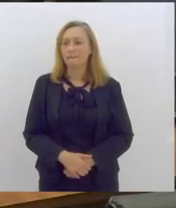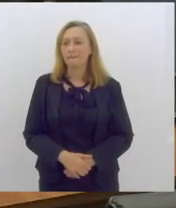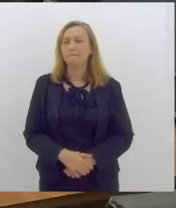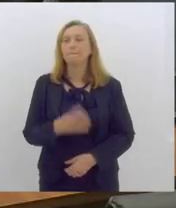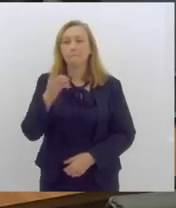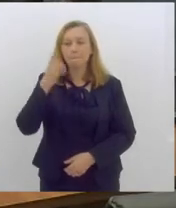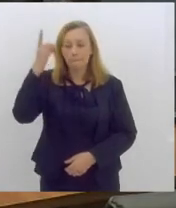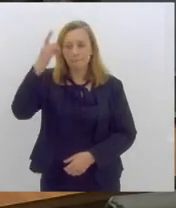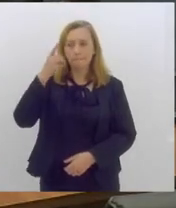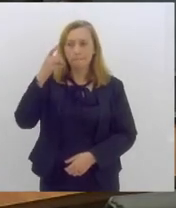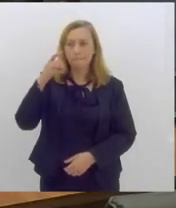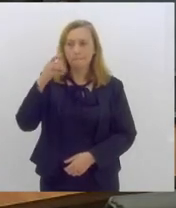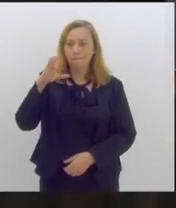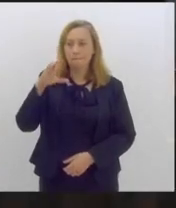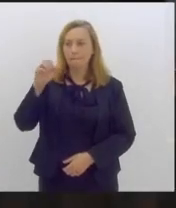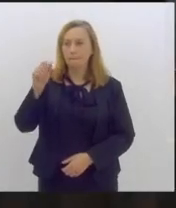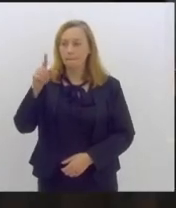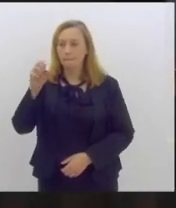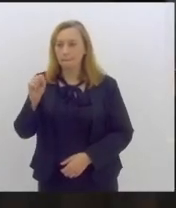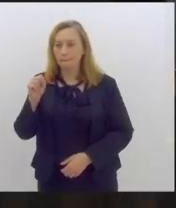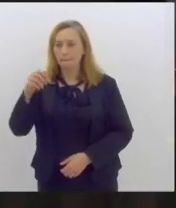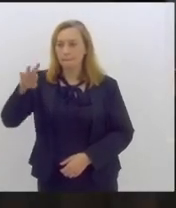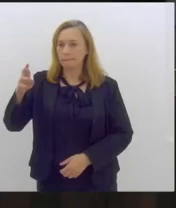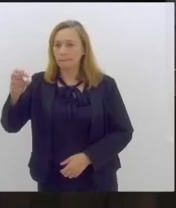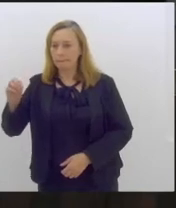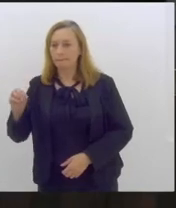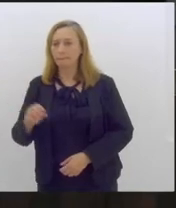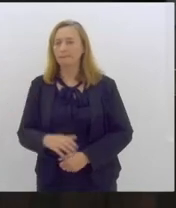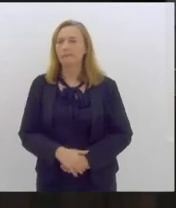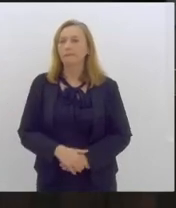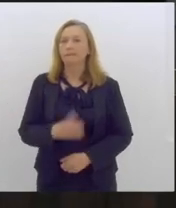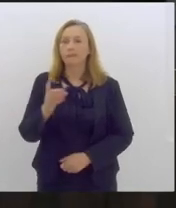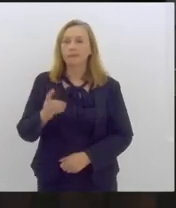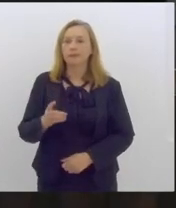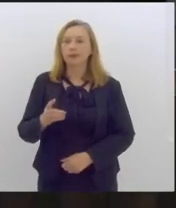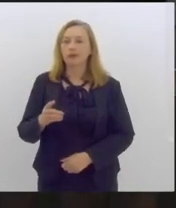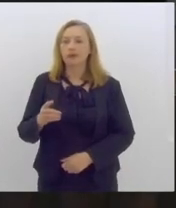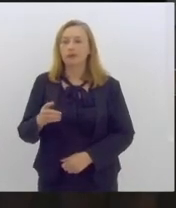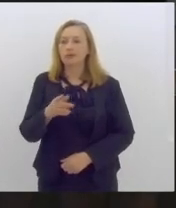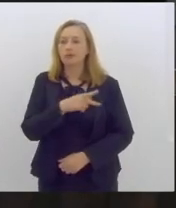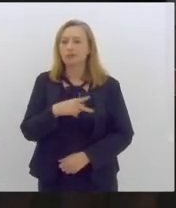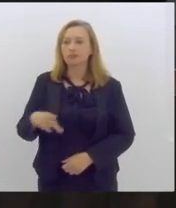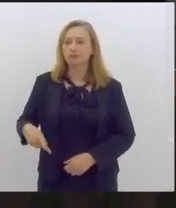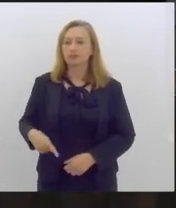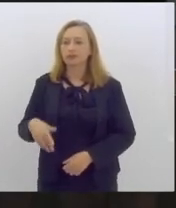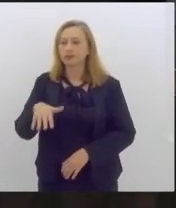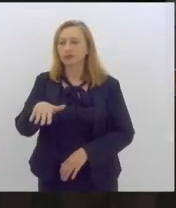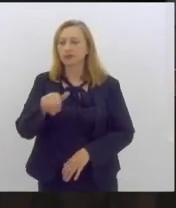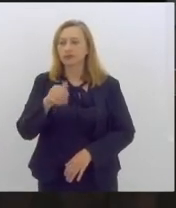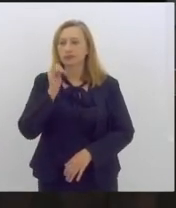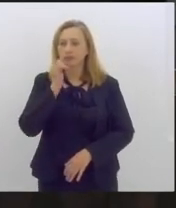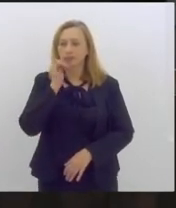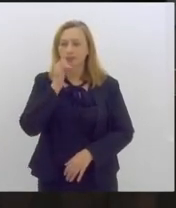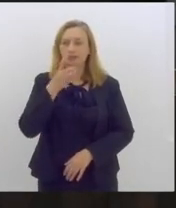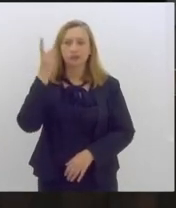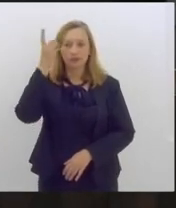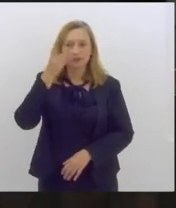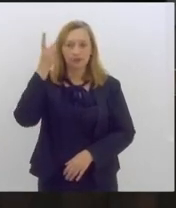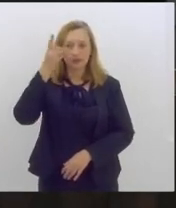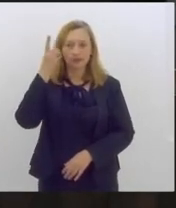É de Carlos Macedo Deputado residência designá-la relator